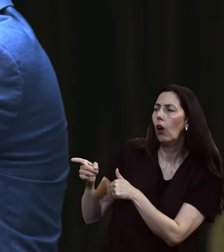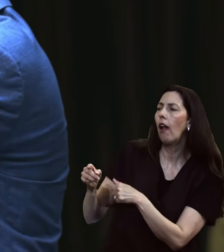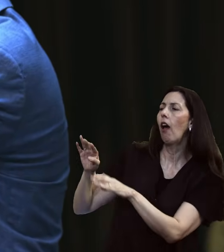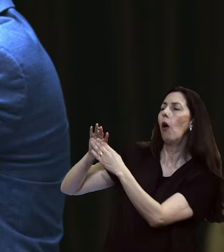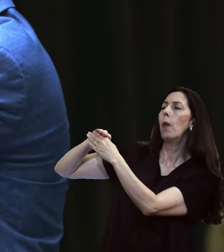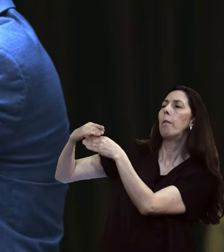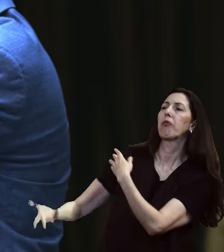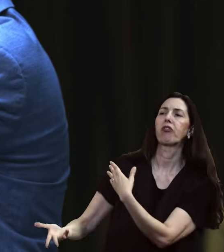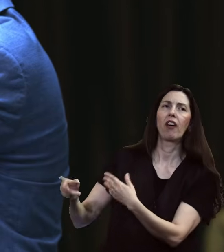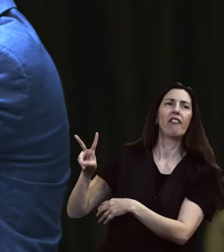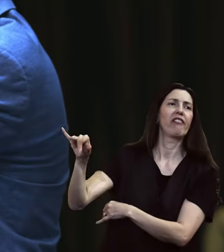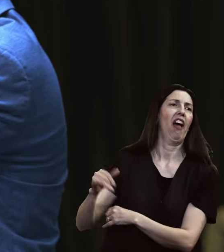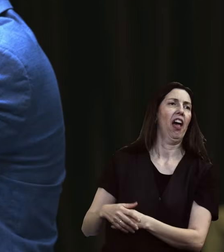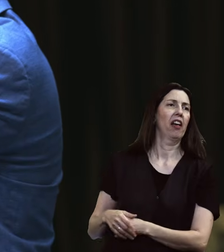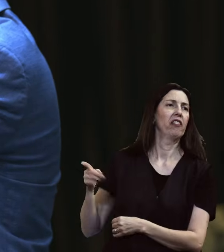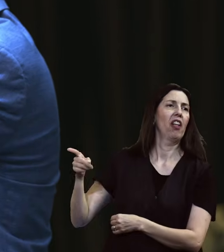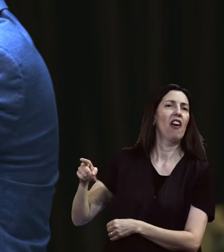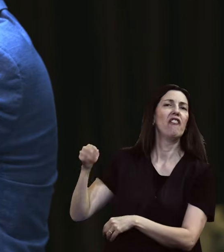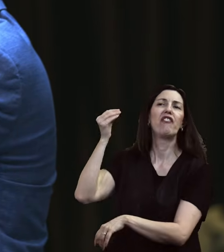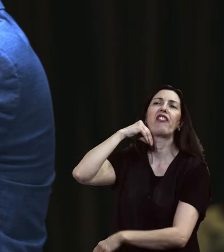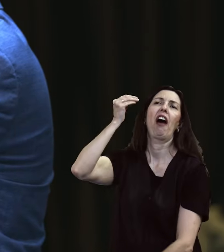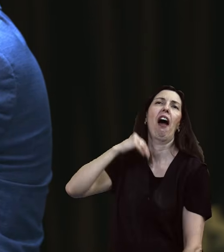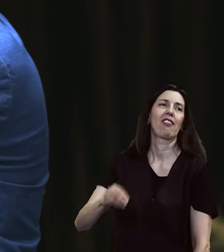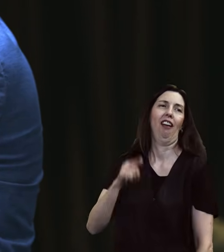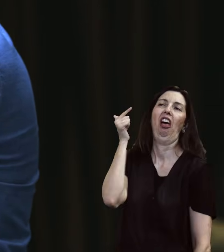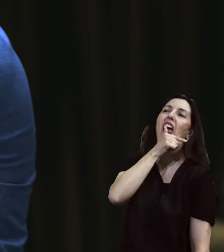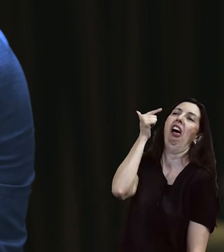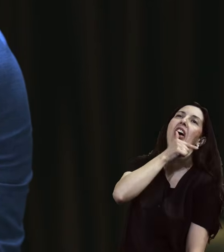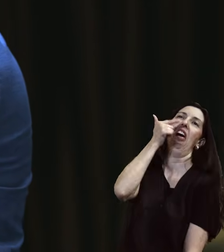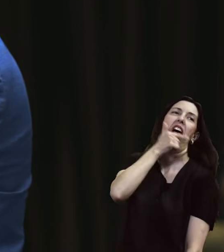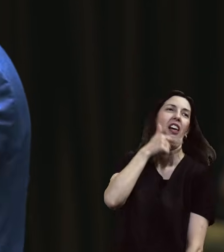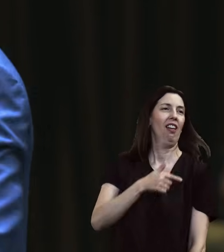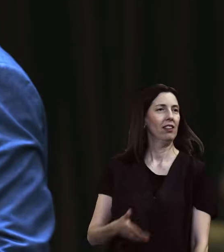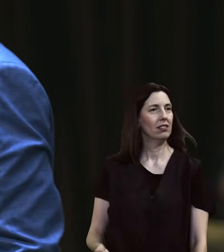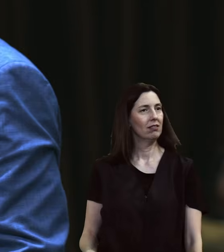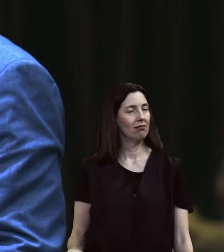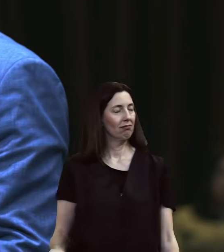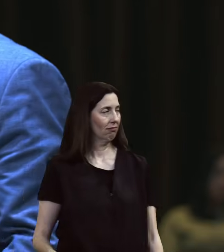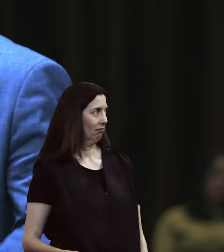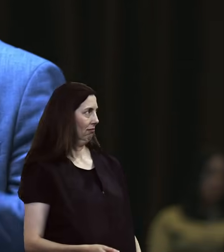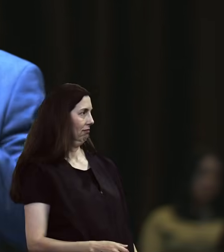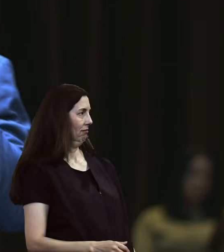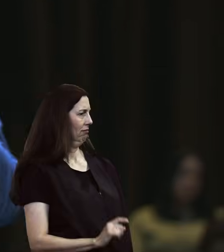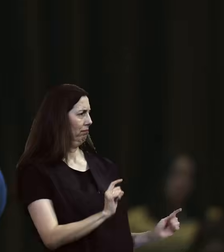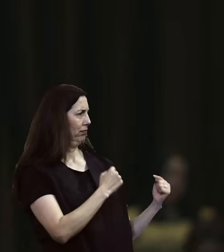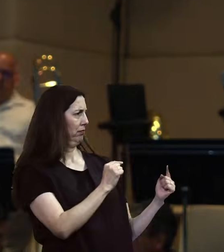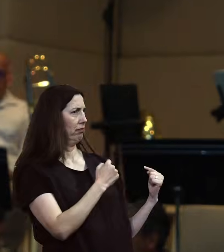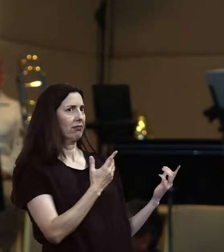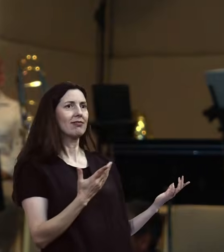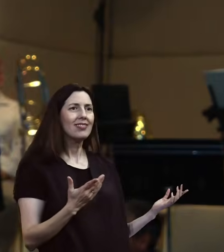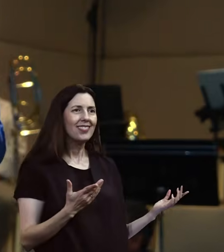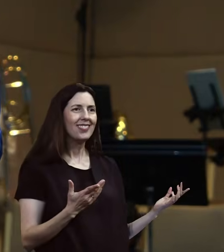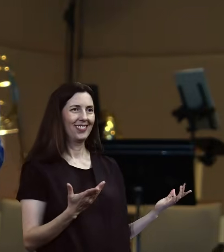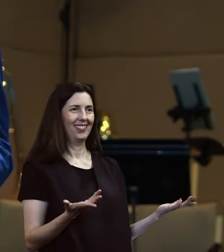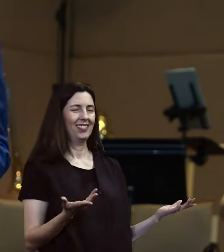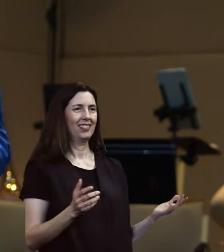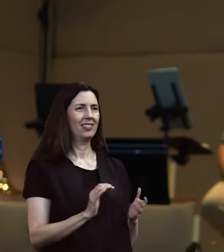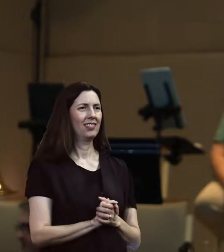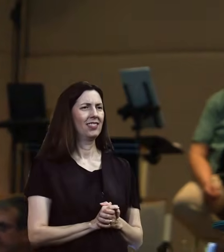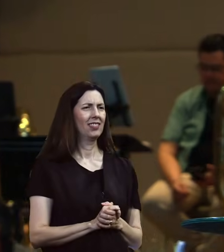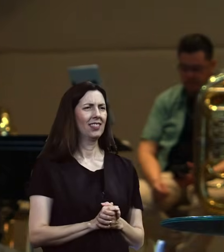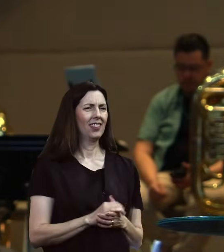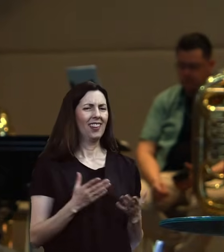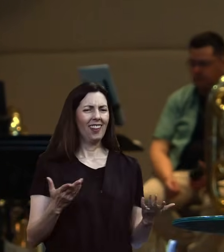teu coração, e você vai ver a glória de Deus na tua vida. Eu estava falando de